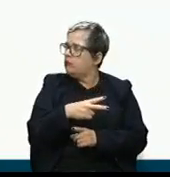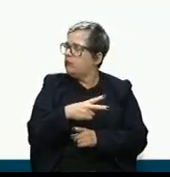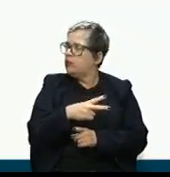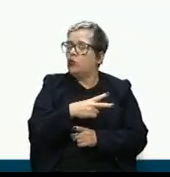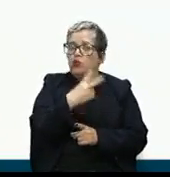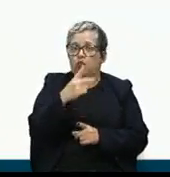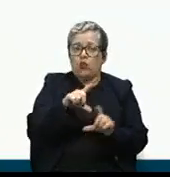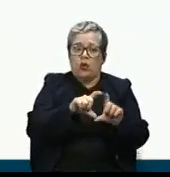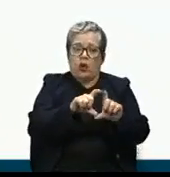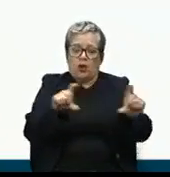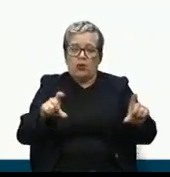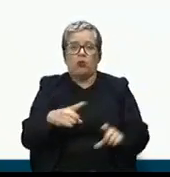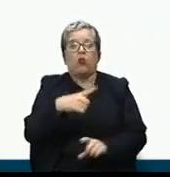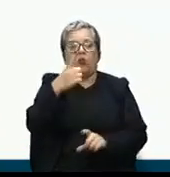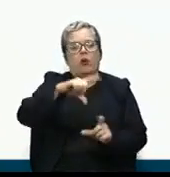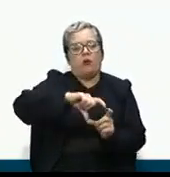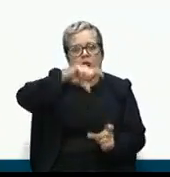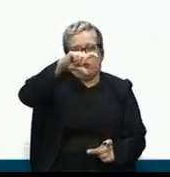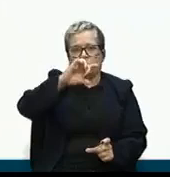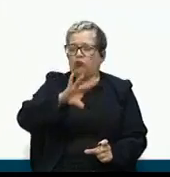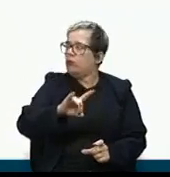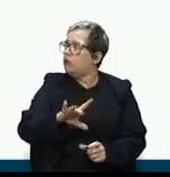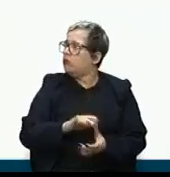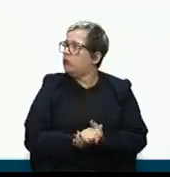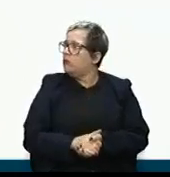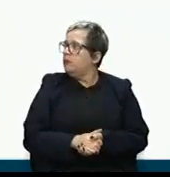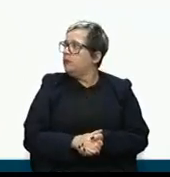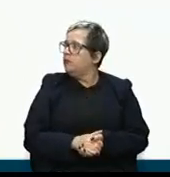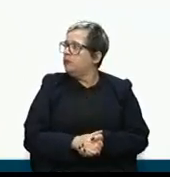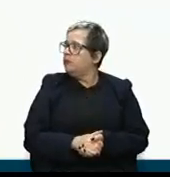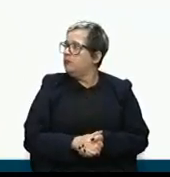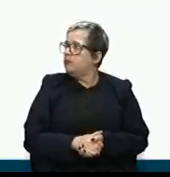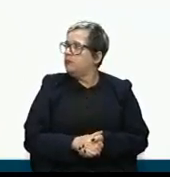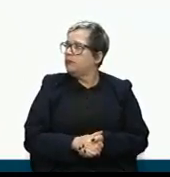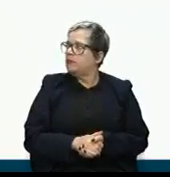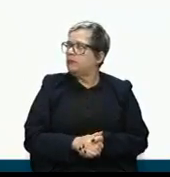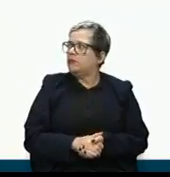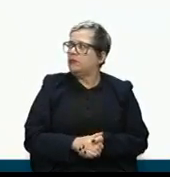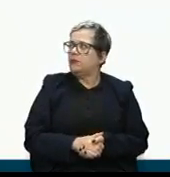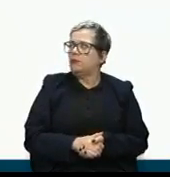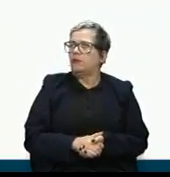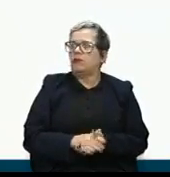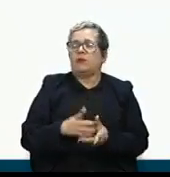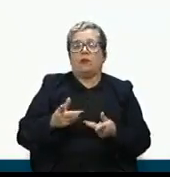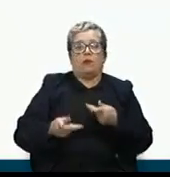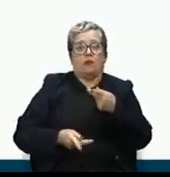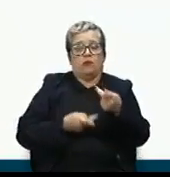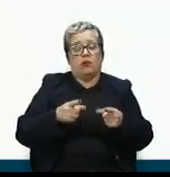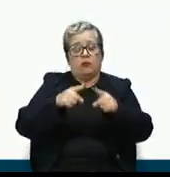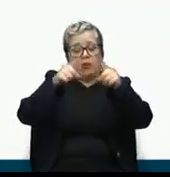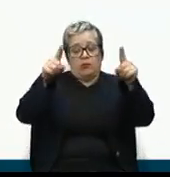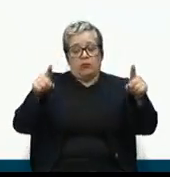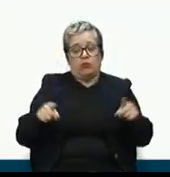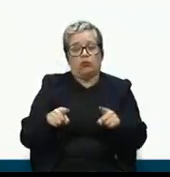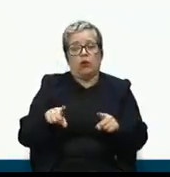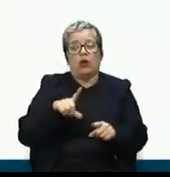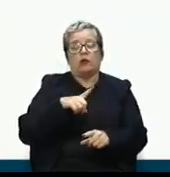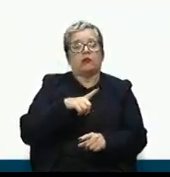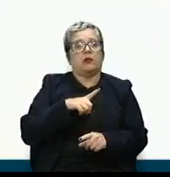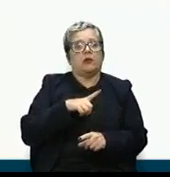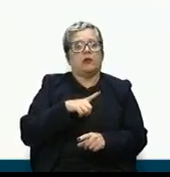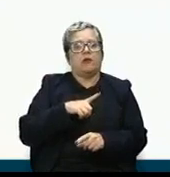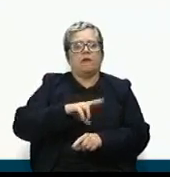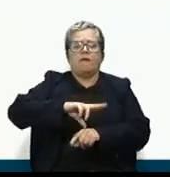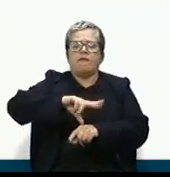2 linhas por uma coluna. Então, quando eu falar de matriz colunas, eu posso ter muitas